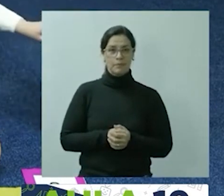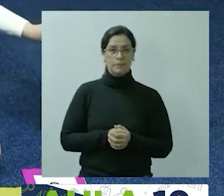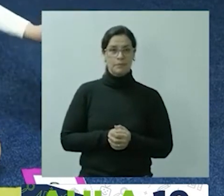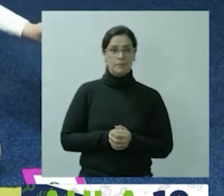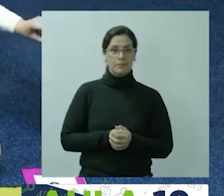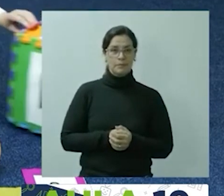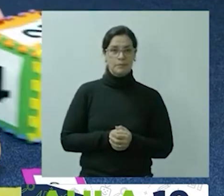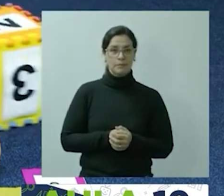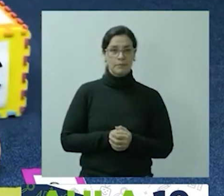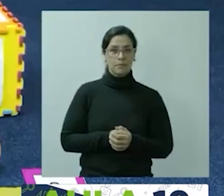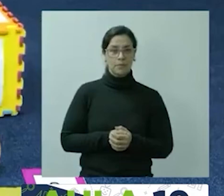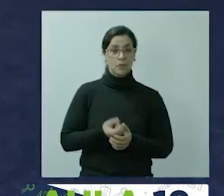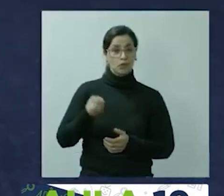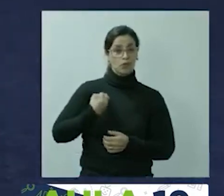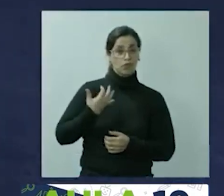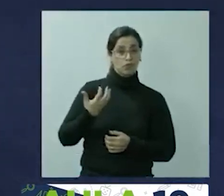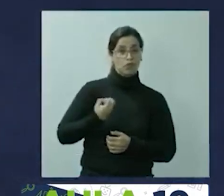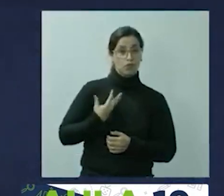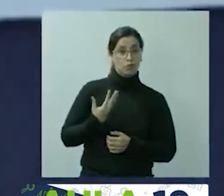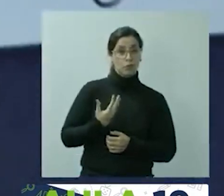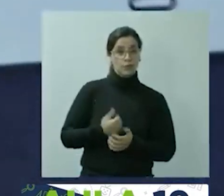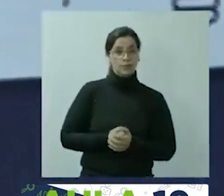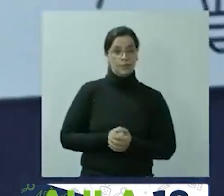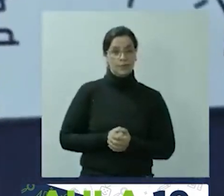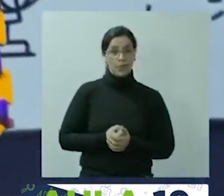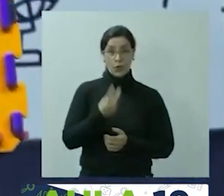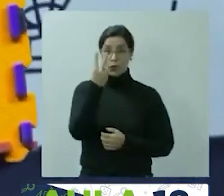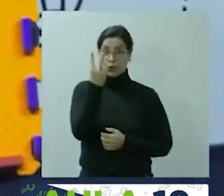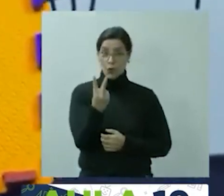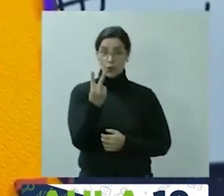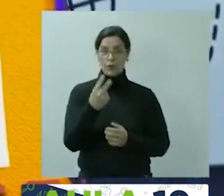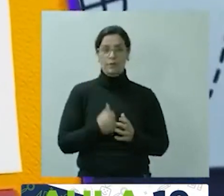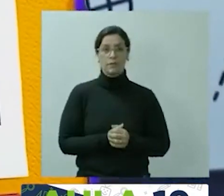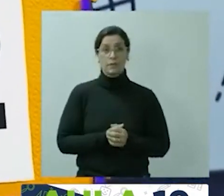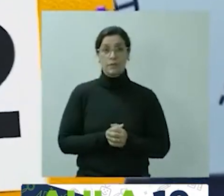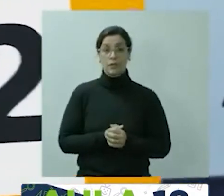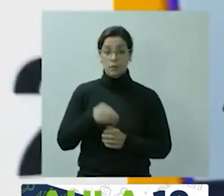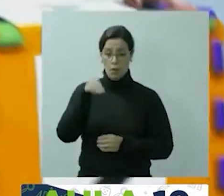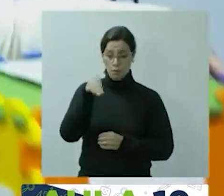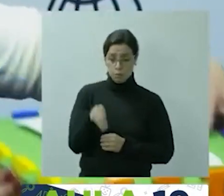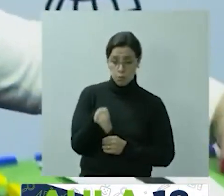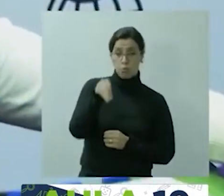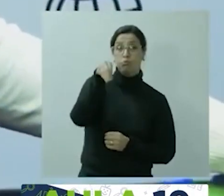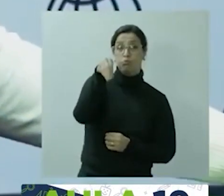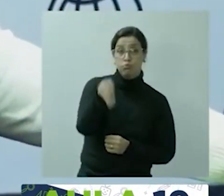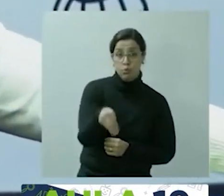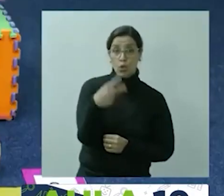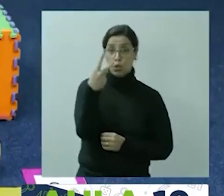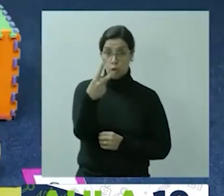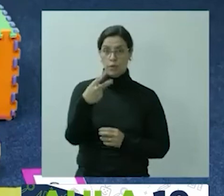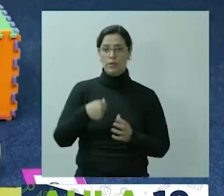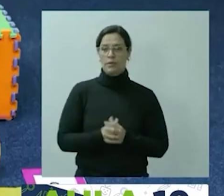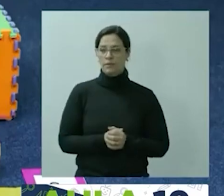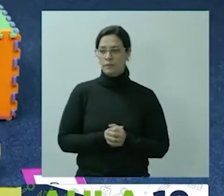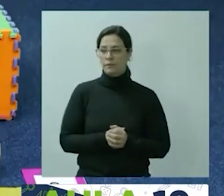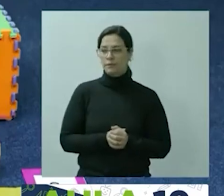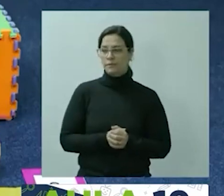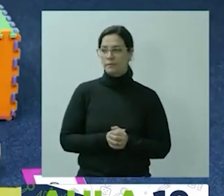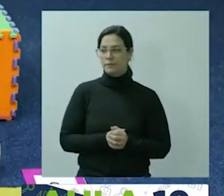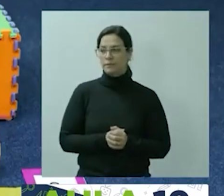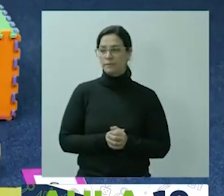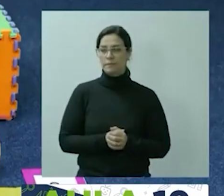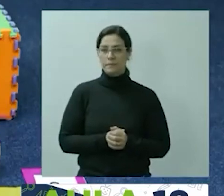Opa! Número 2. Agora nós vamos andar duas casas. Vamos lá?